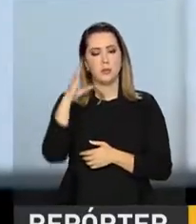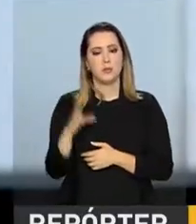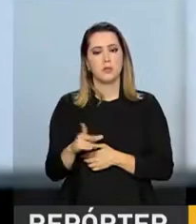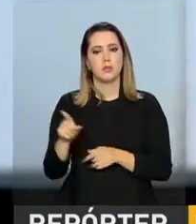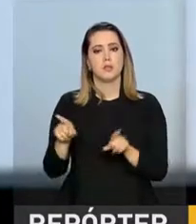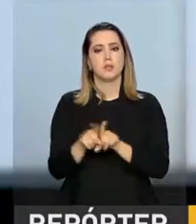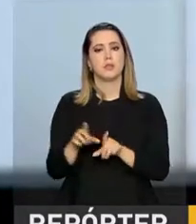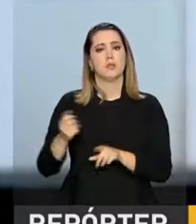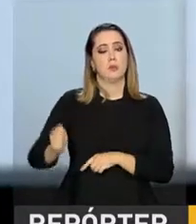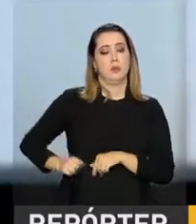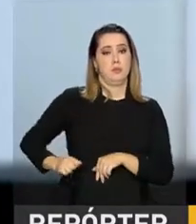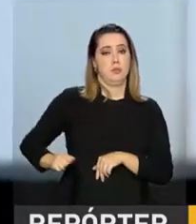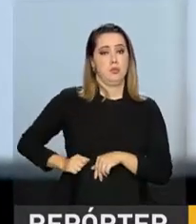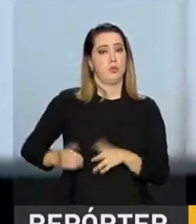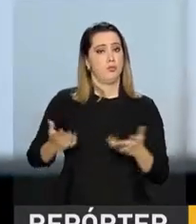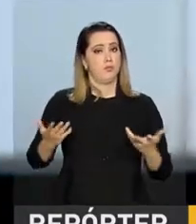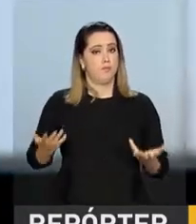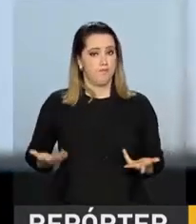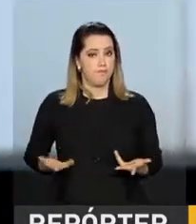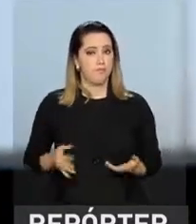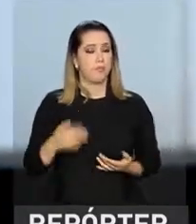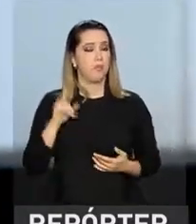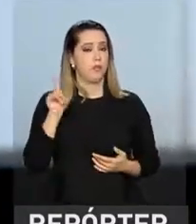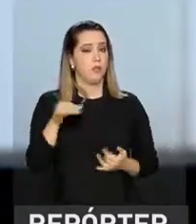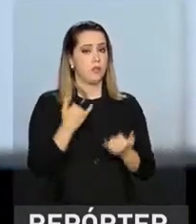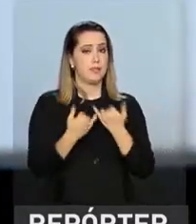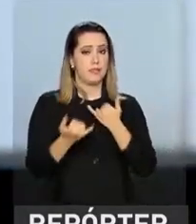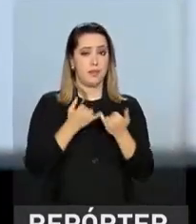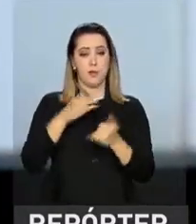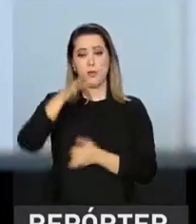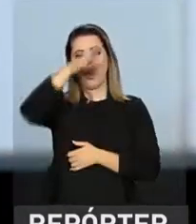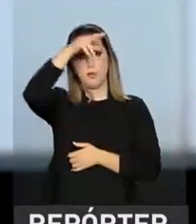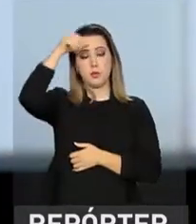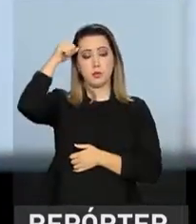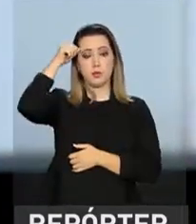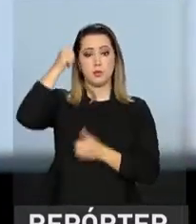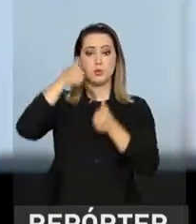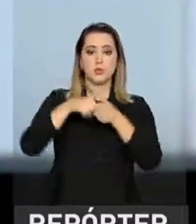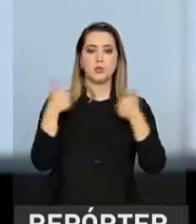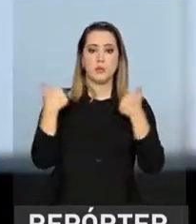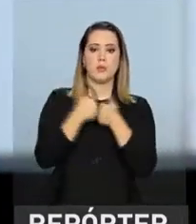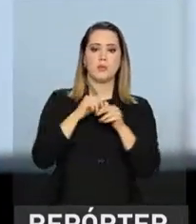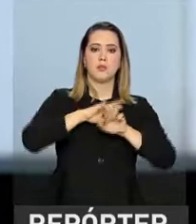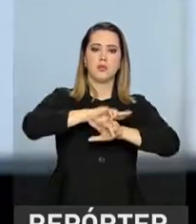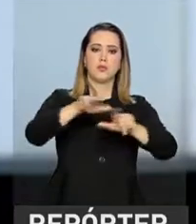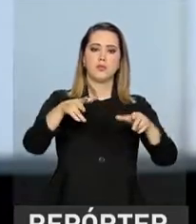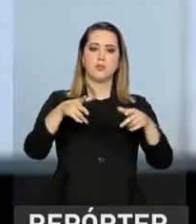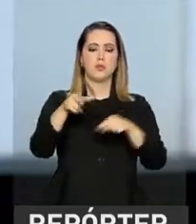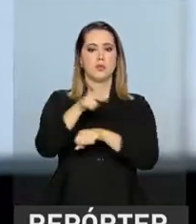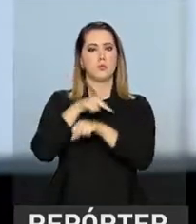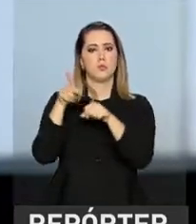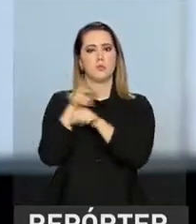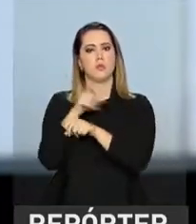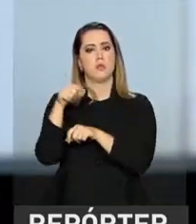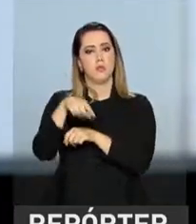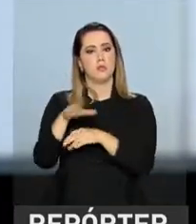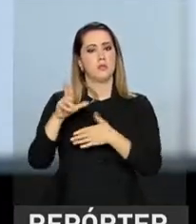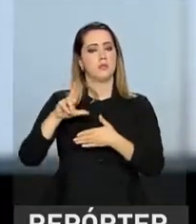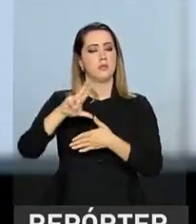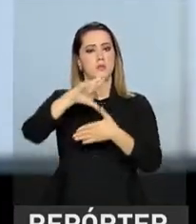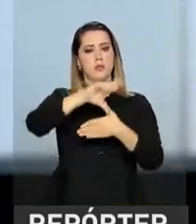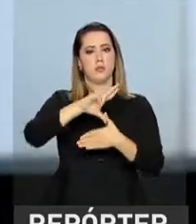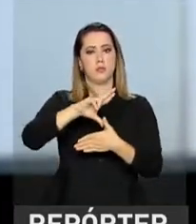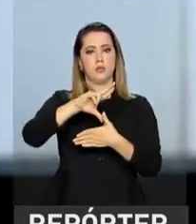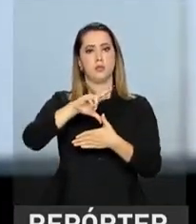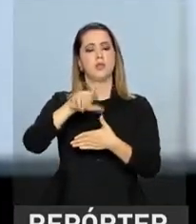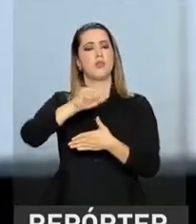diplomacia científica um grande exemplo é a amazônia amazônia faz fronteira com vários países não só da américa latina mas também